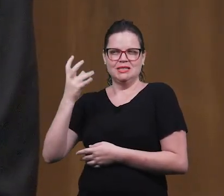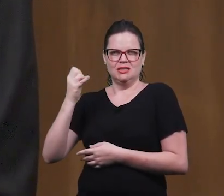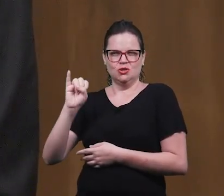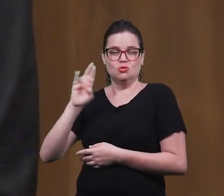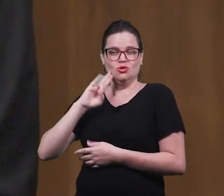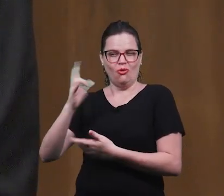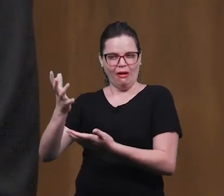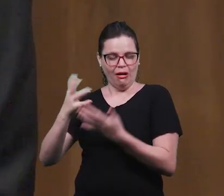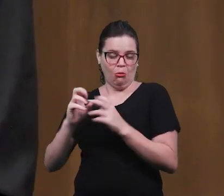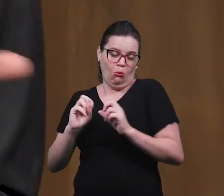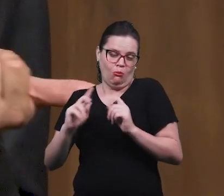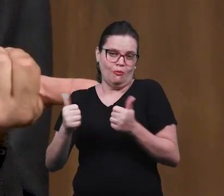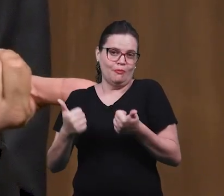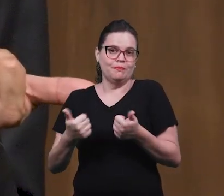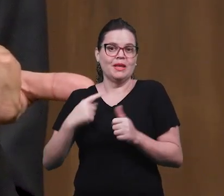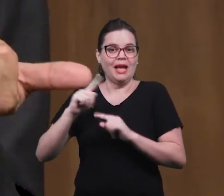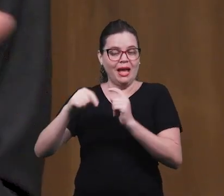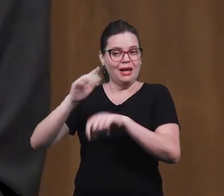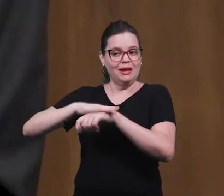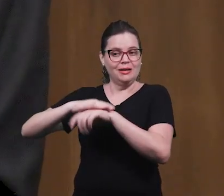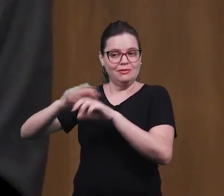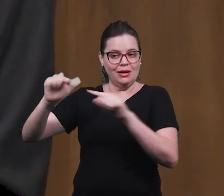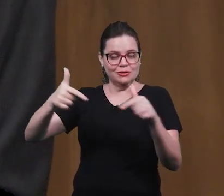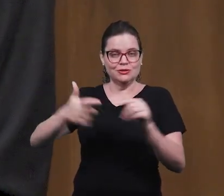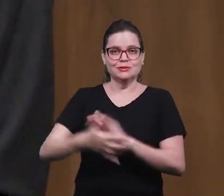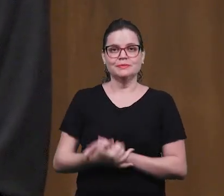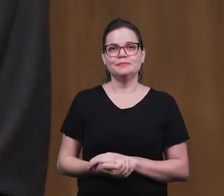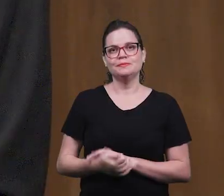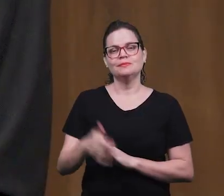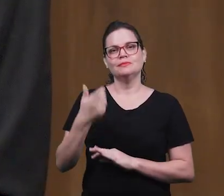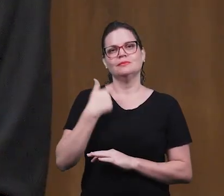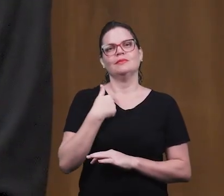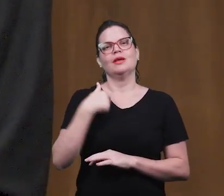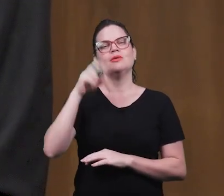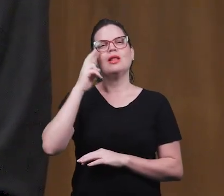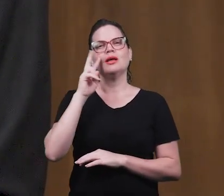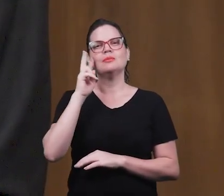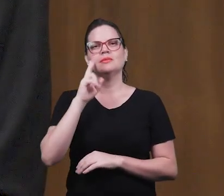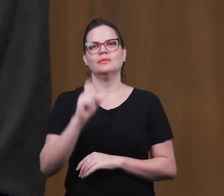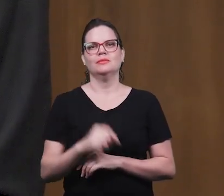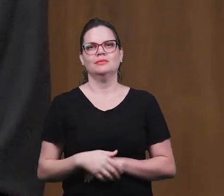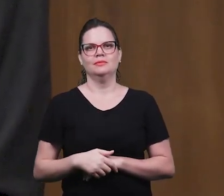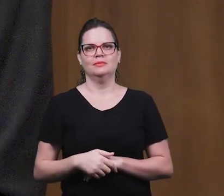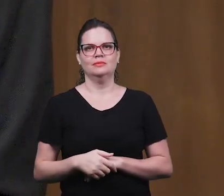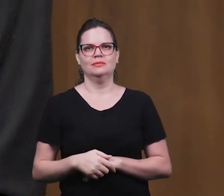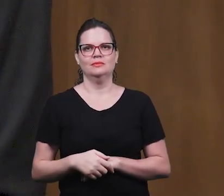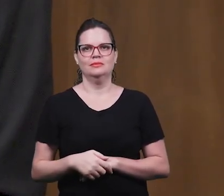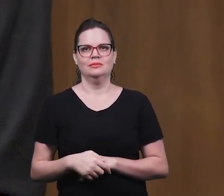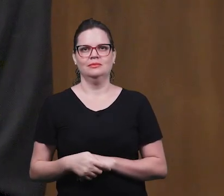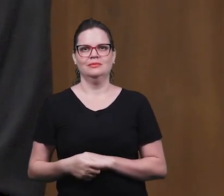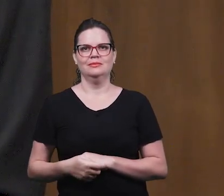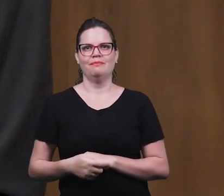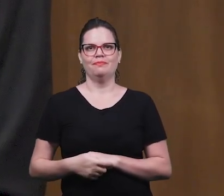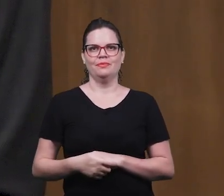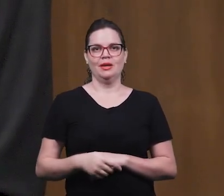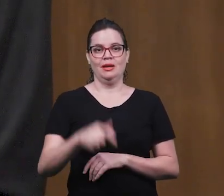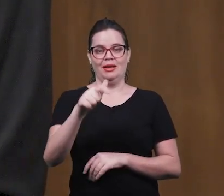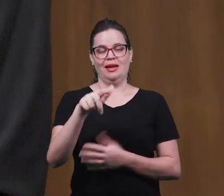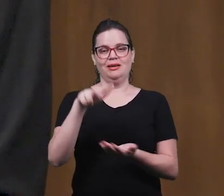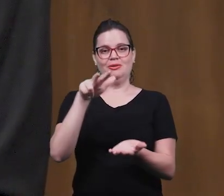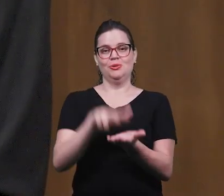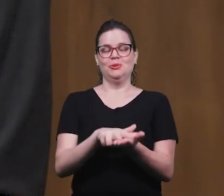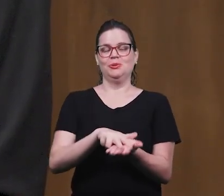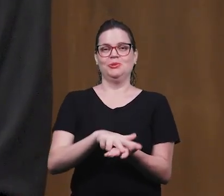E eu até, Deiva estava me lembrando, a gente estava conversando, Deiva me lembrou que eu falei assim... Ficou inquieto a noite inteira.